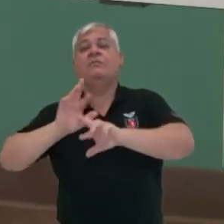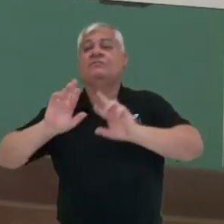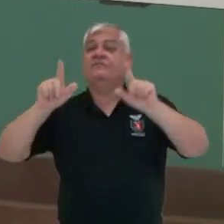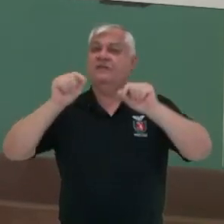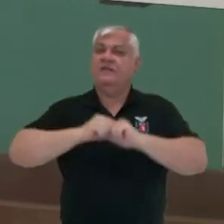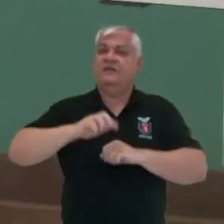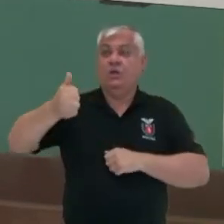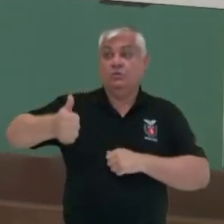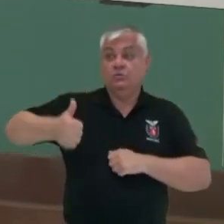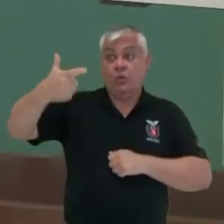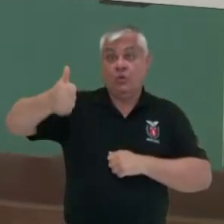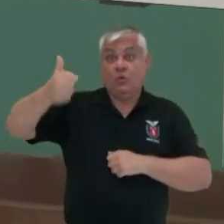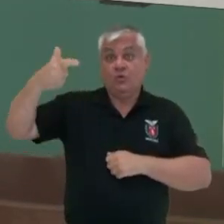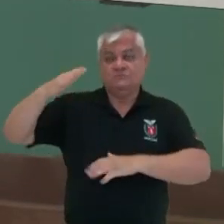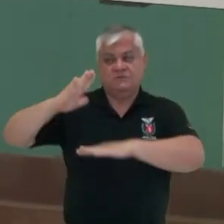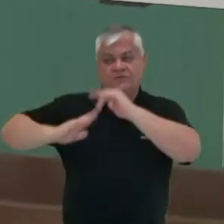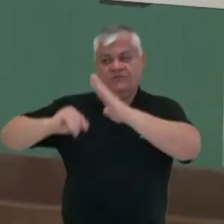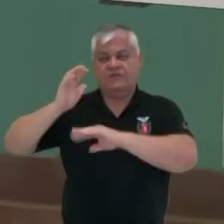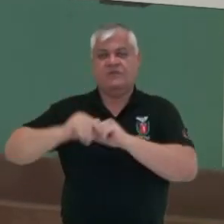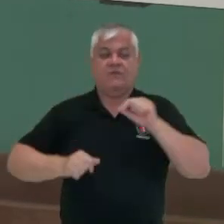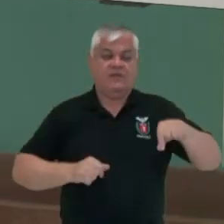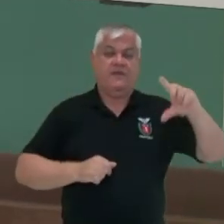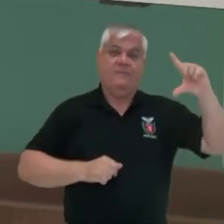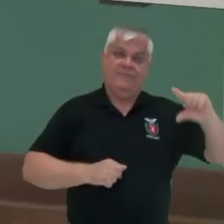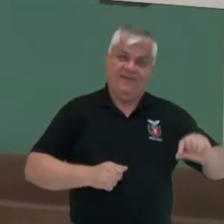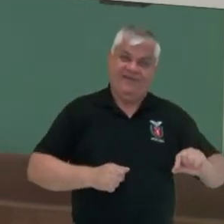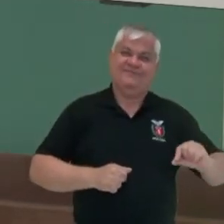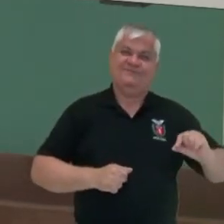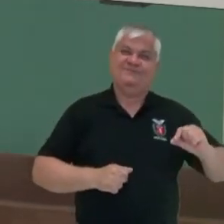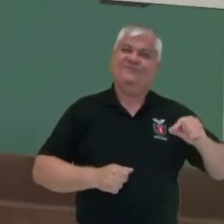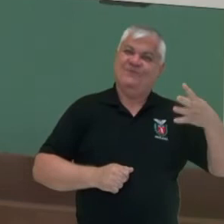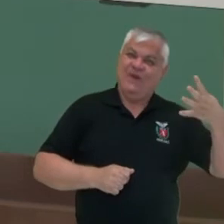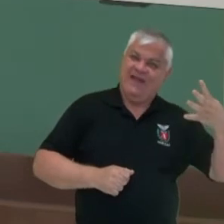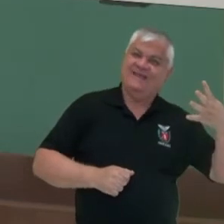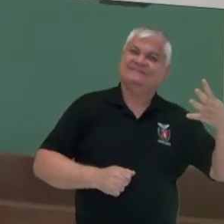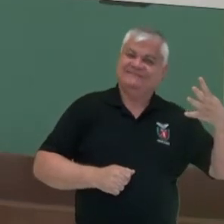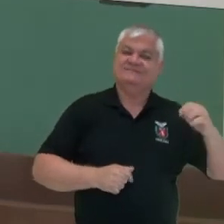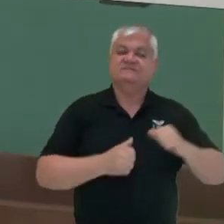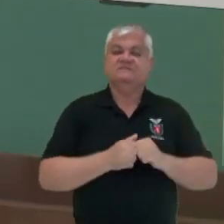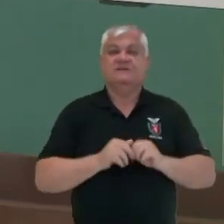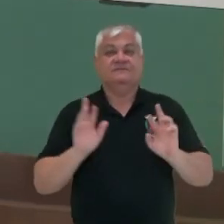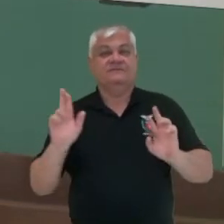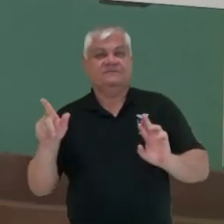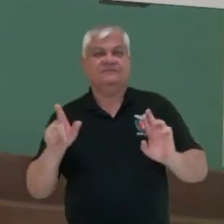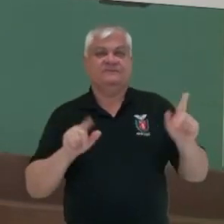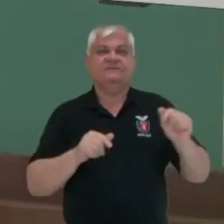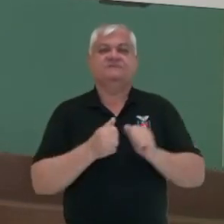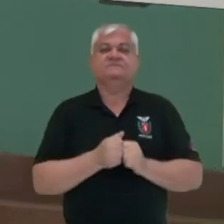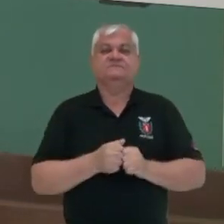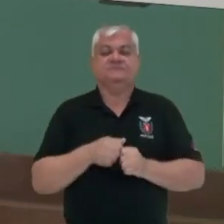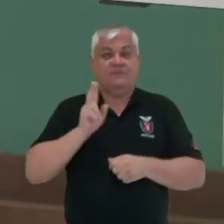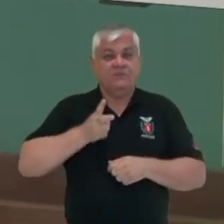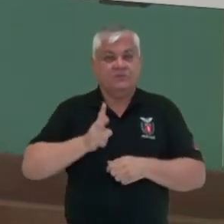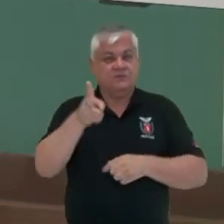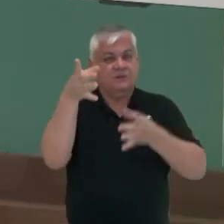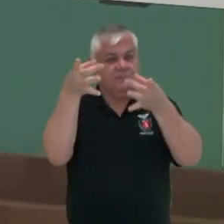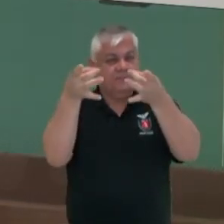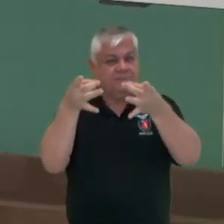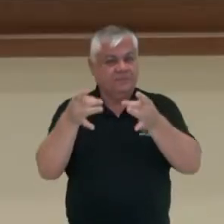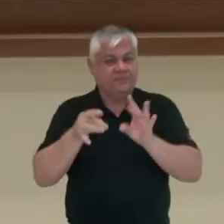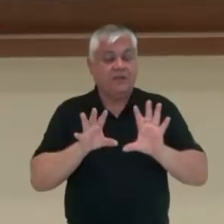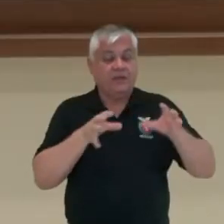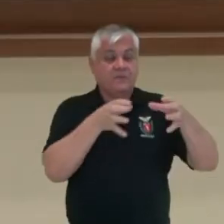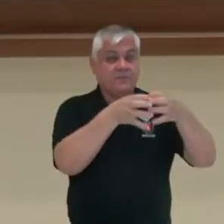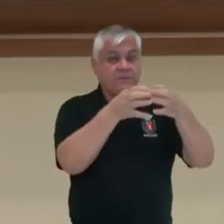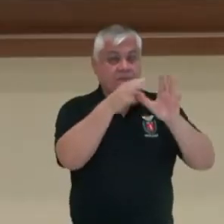12 rounds ali, no outro menos, né? Então, isso aí tudo diferencia um do outro. Tá? Então, continuando um pouquinho mais sobre as categorias do